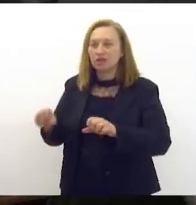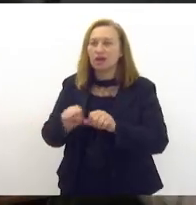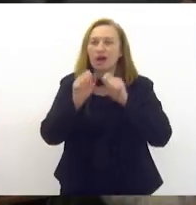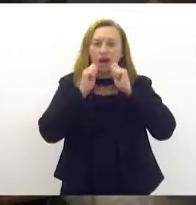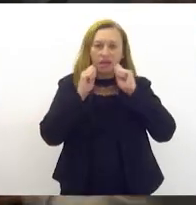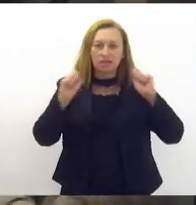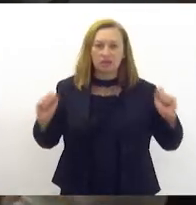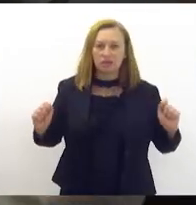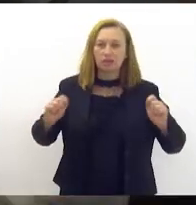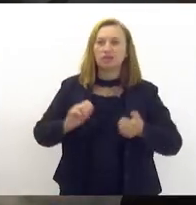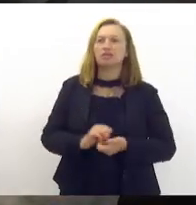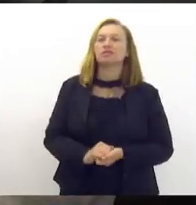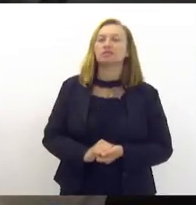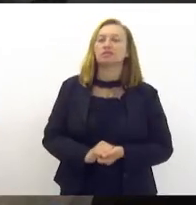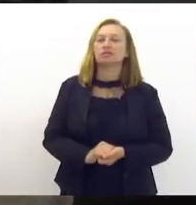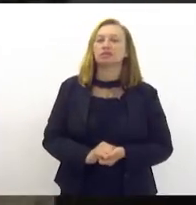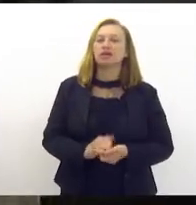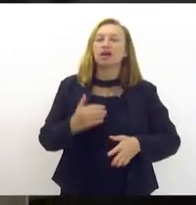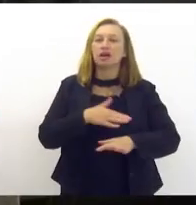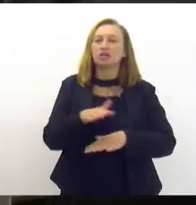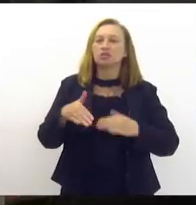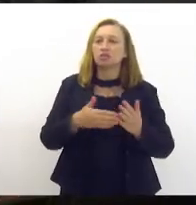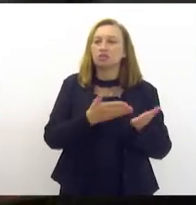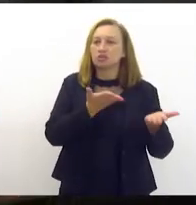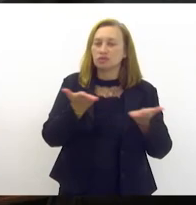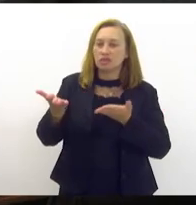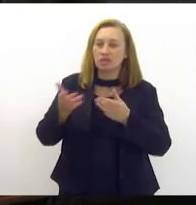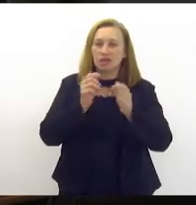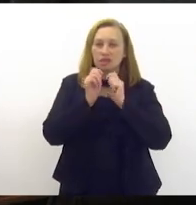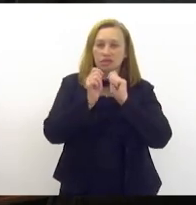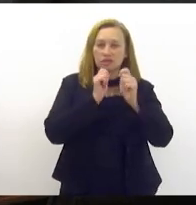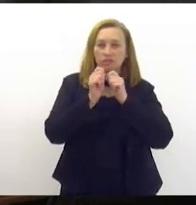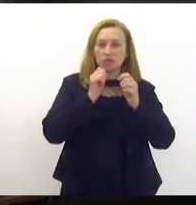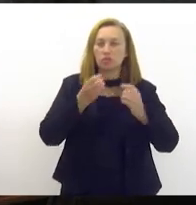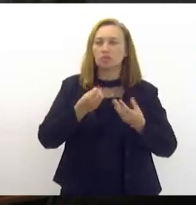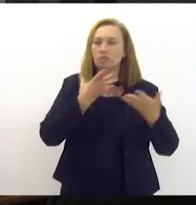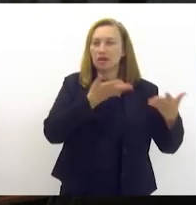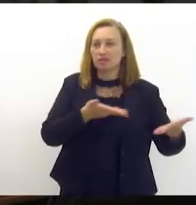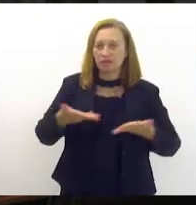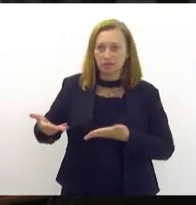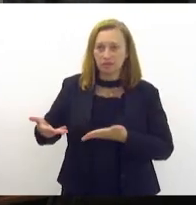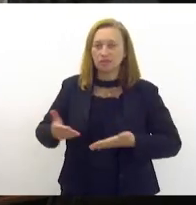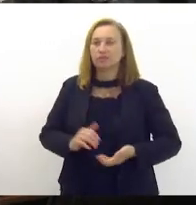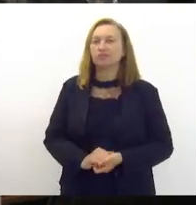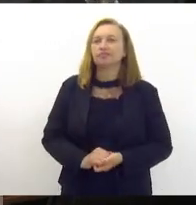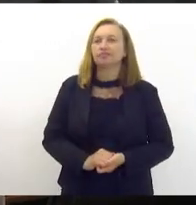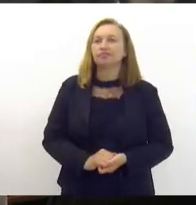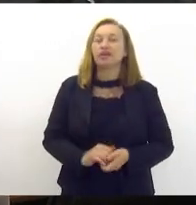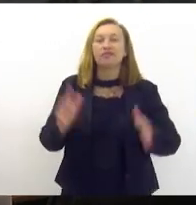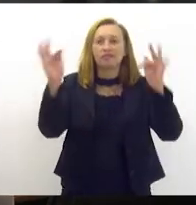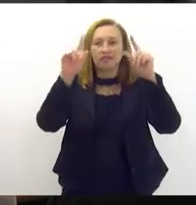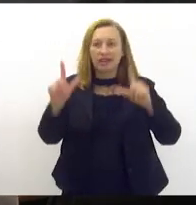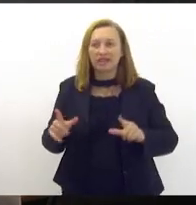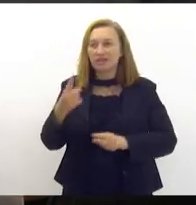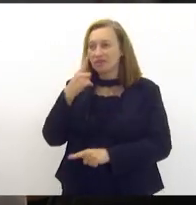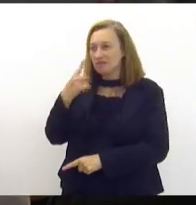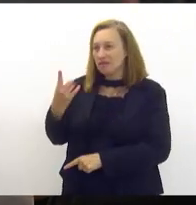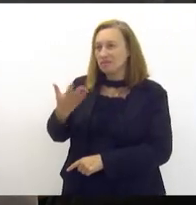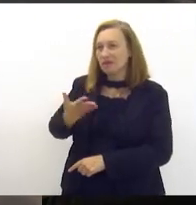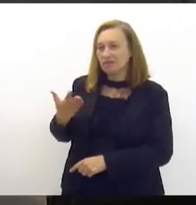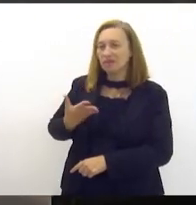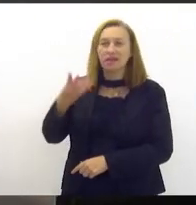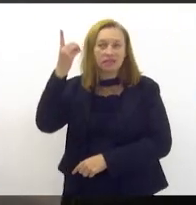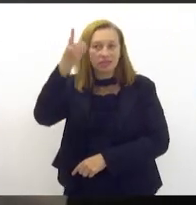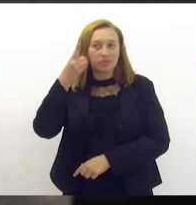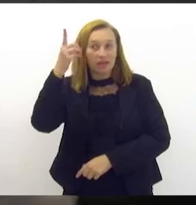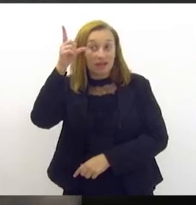assessores, público presente, imprensa, sejam todos bem-vindos. Muito feliz de ver minha querida amiga